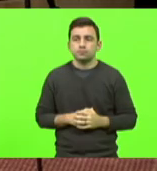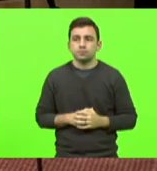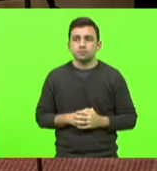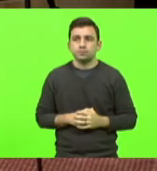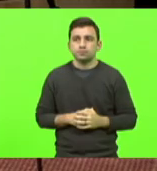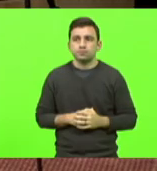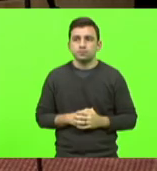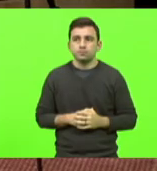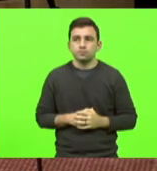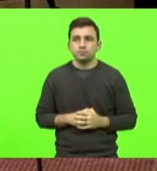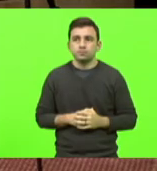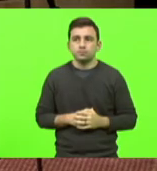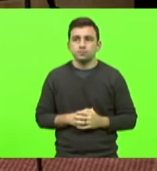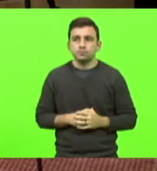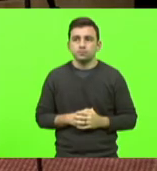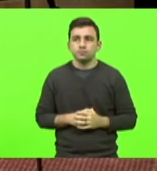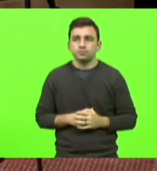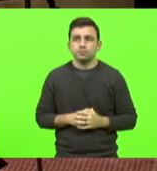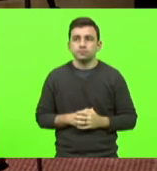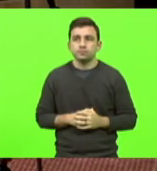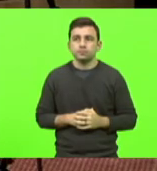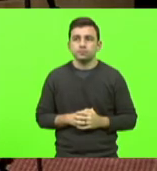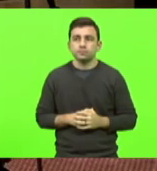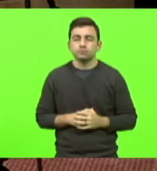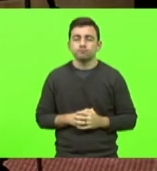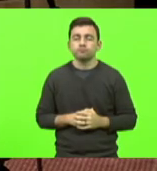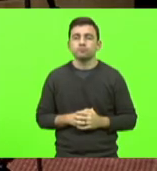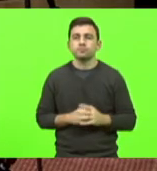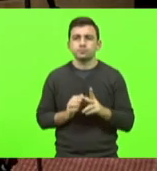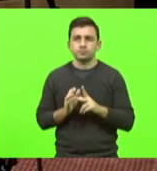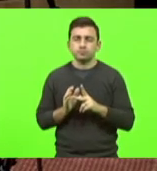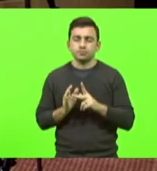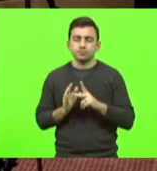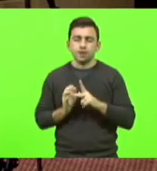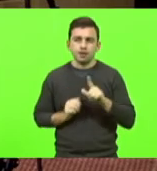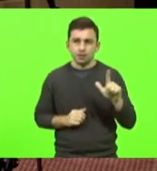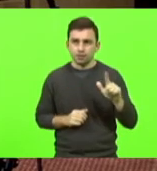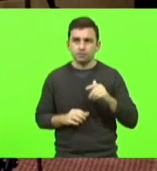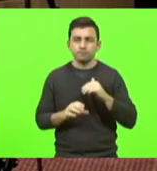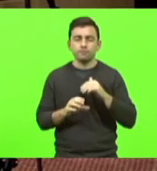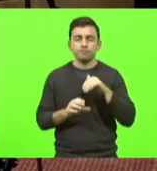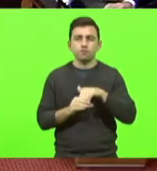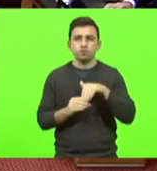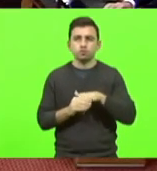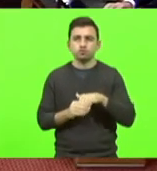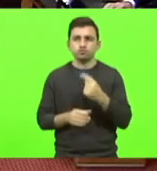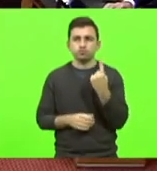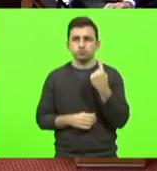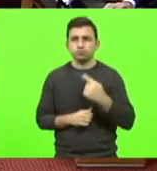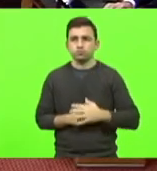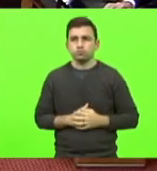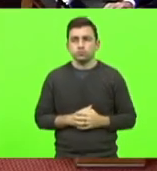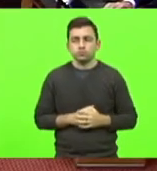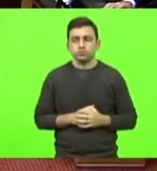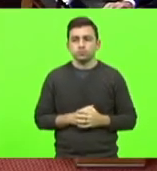a pele com a minha voto uns o presidente Deputado Maurício encaminha que número